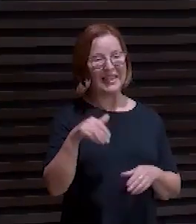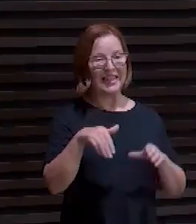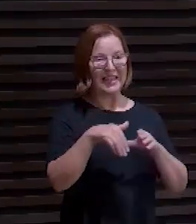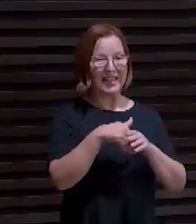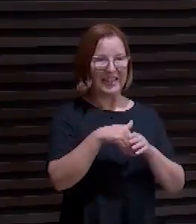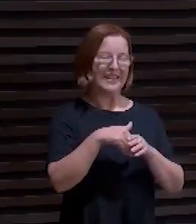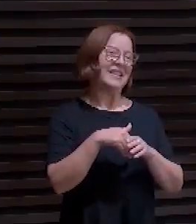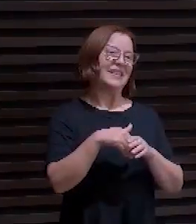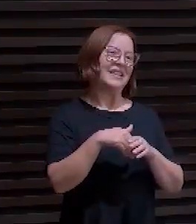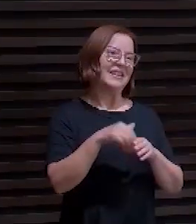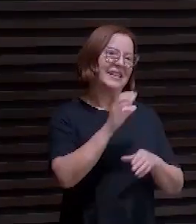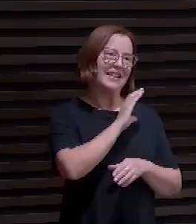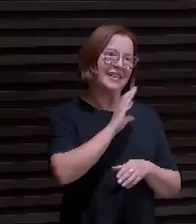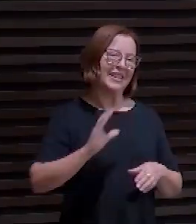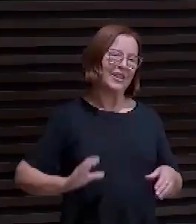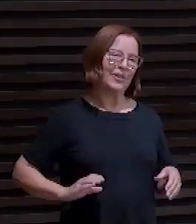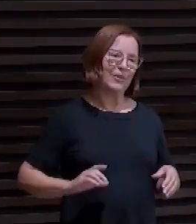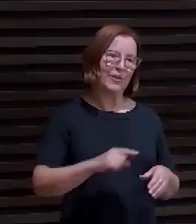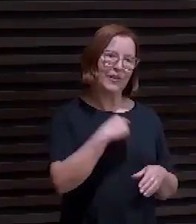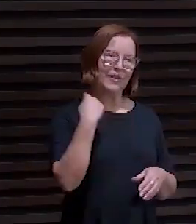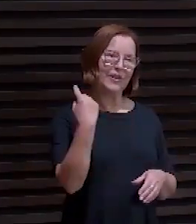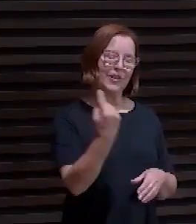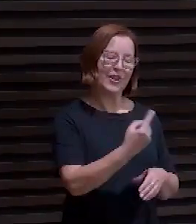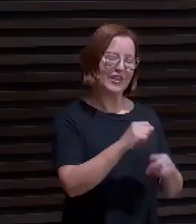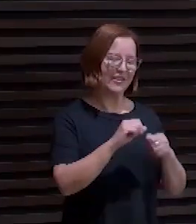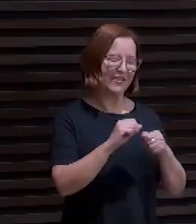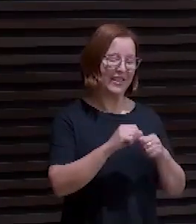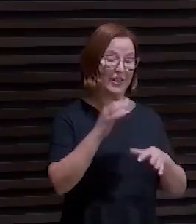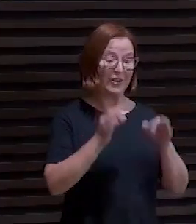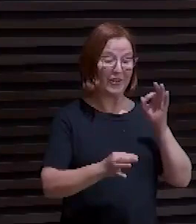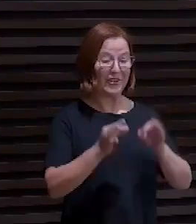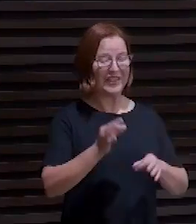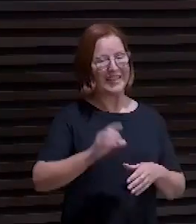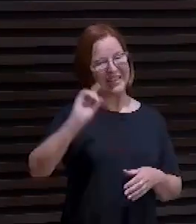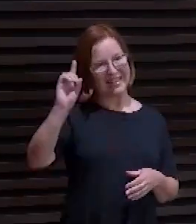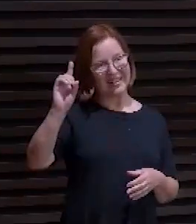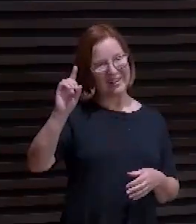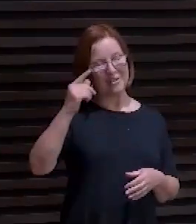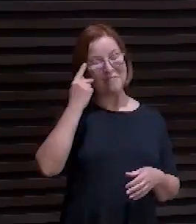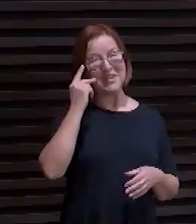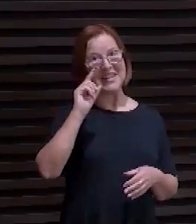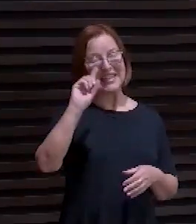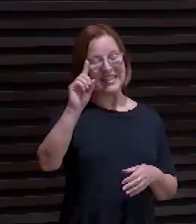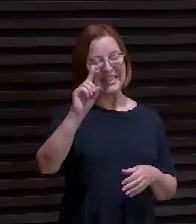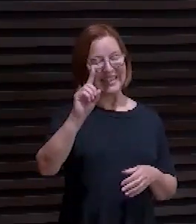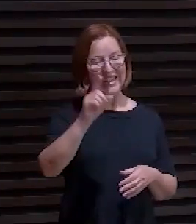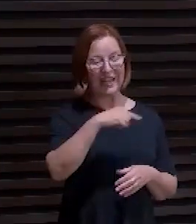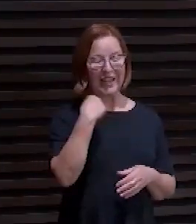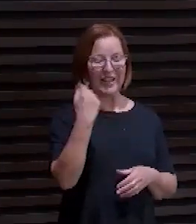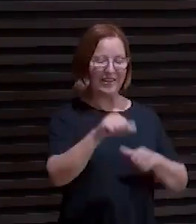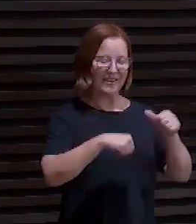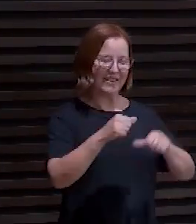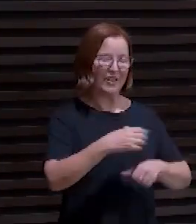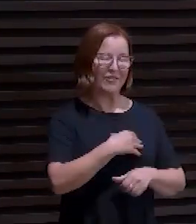feitos justiça de Deus, para que nele fôssemos feitos filhos de Deus,